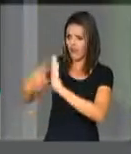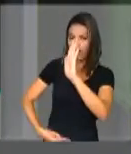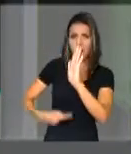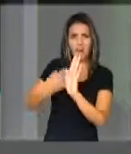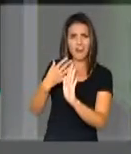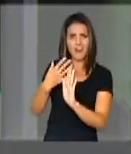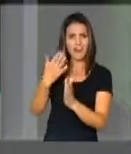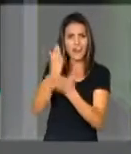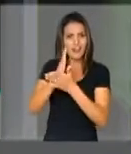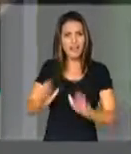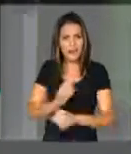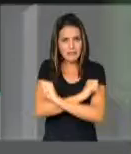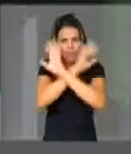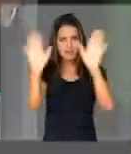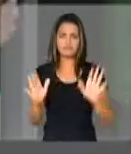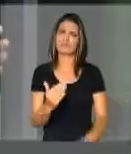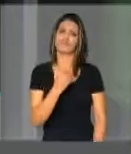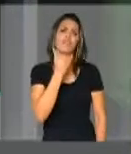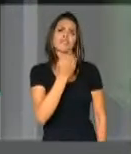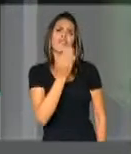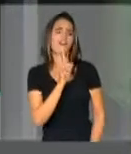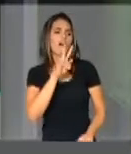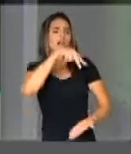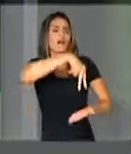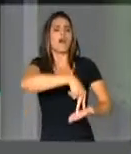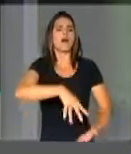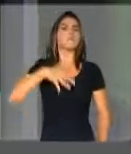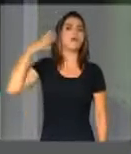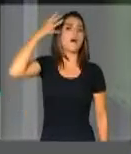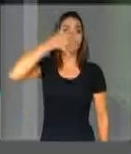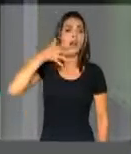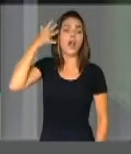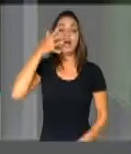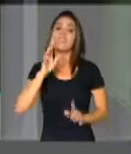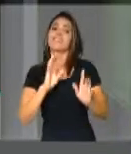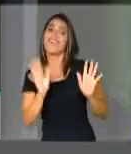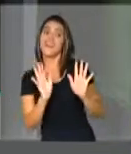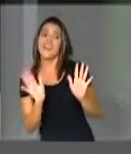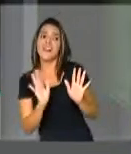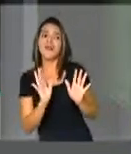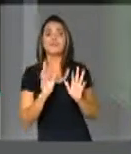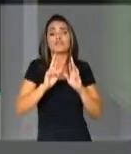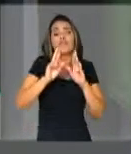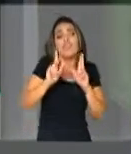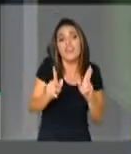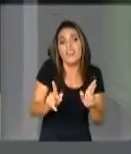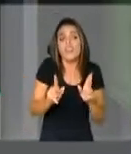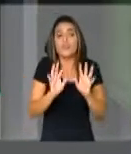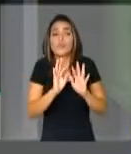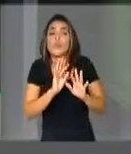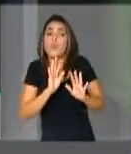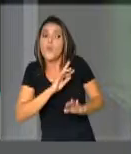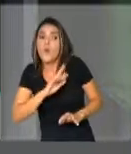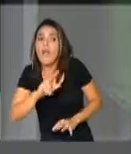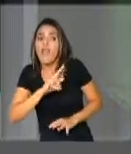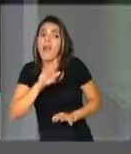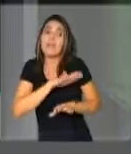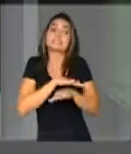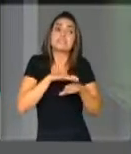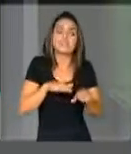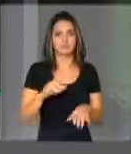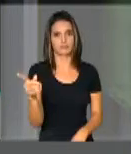não adianta vim pra cá subir no plenário e dizem que não é bem assim eu sonhei e